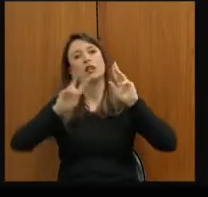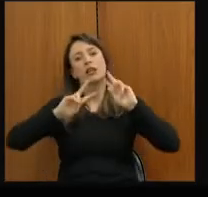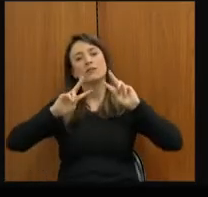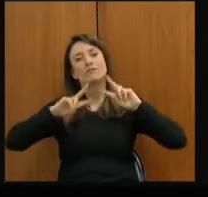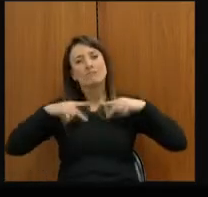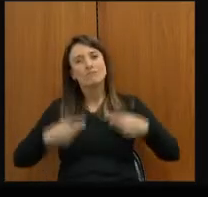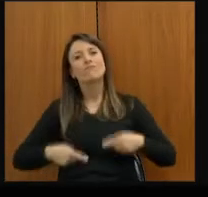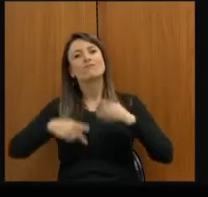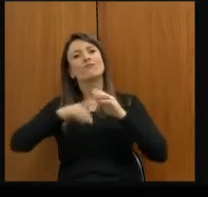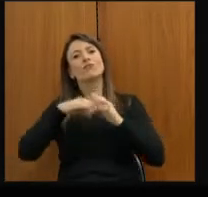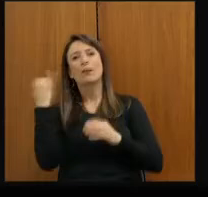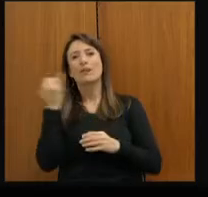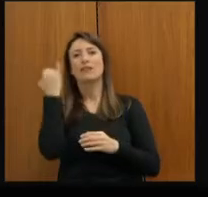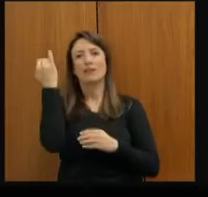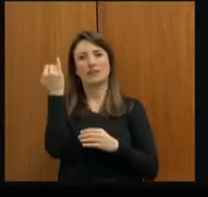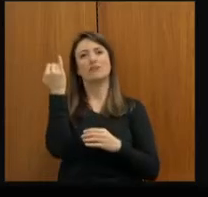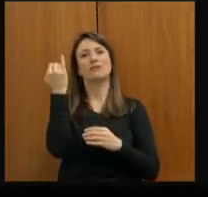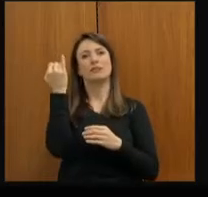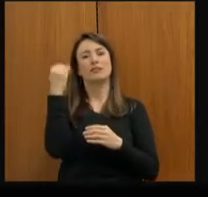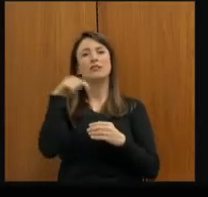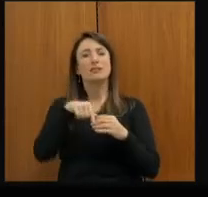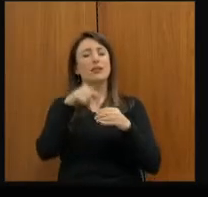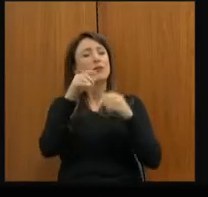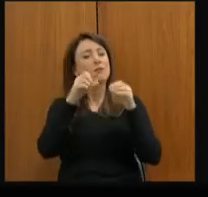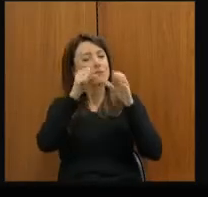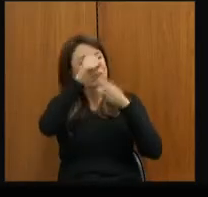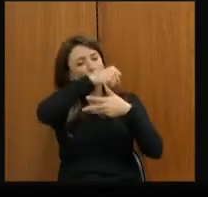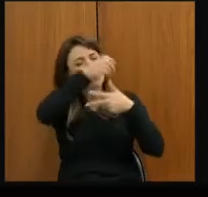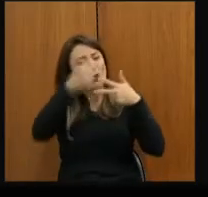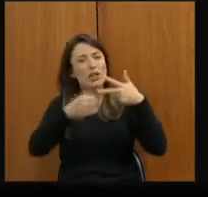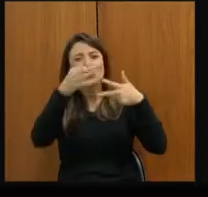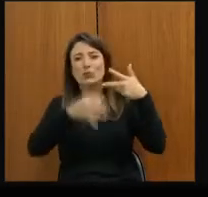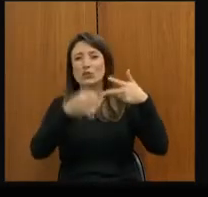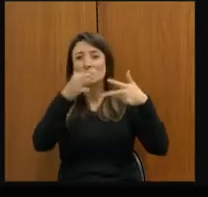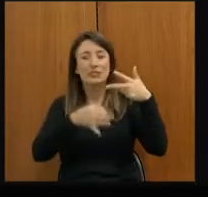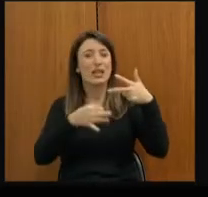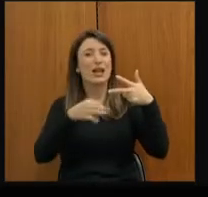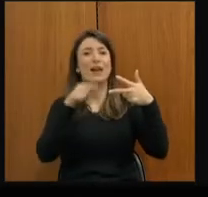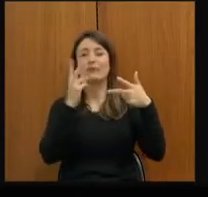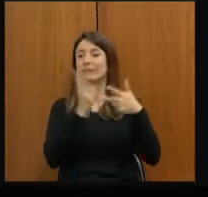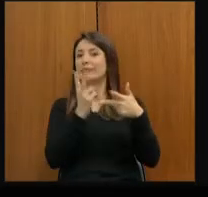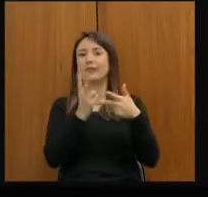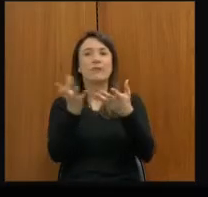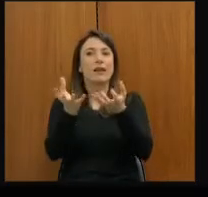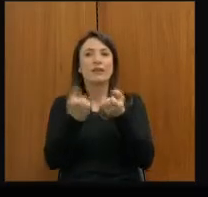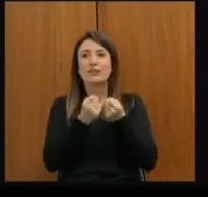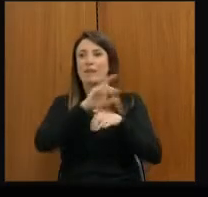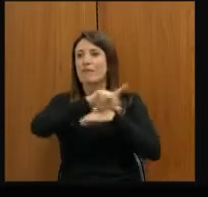tem lhe dado né esses números deságuam no poder judiciário por uma solução